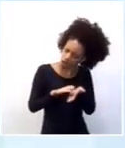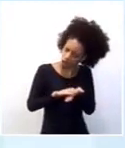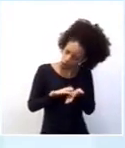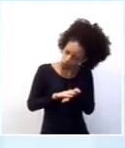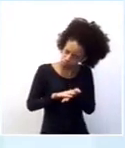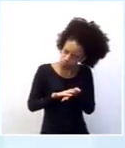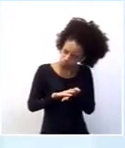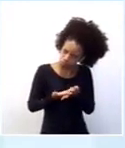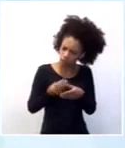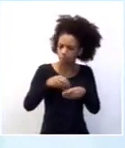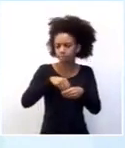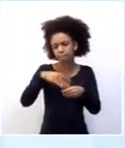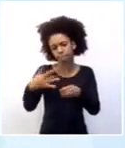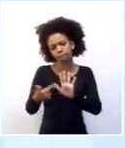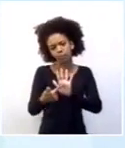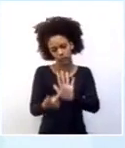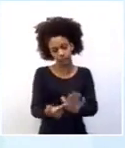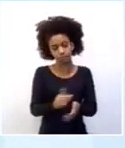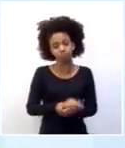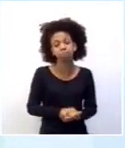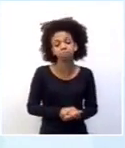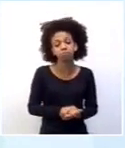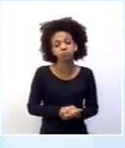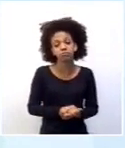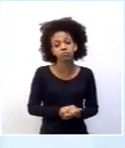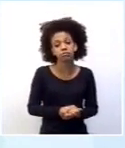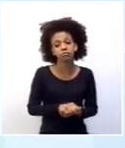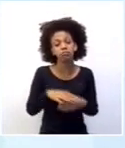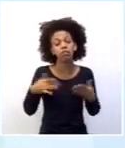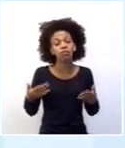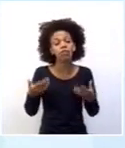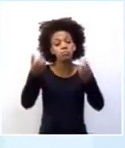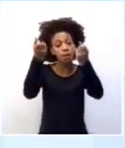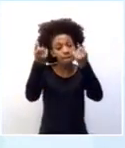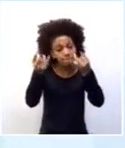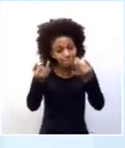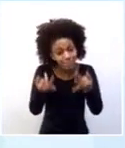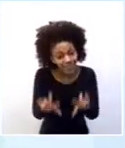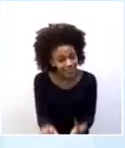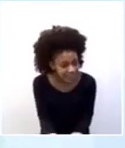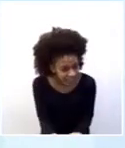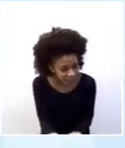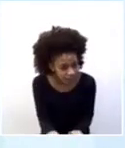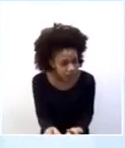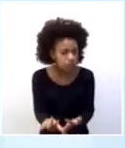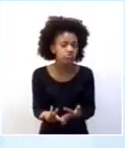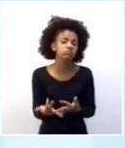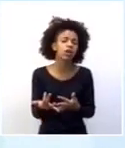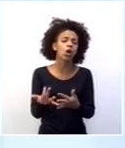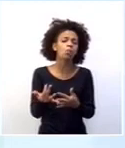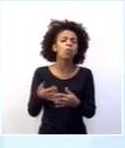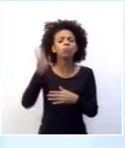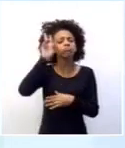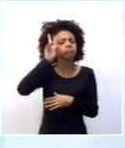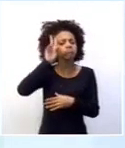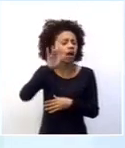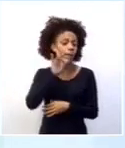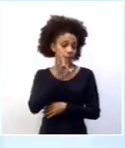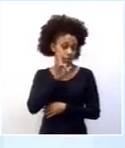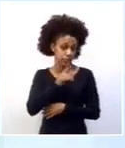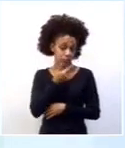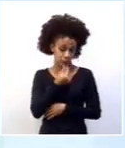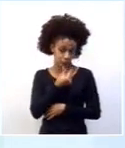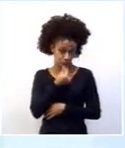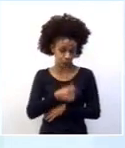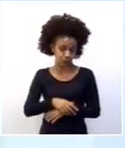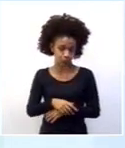nosso conteúdo e vamos começar a falar de um termo que foi criado por um historiador americano, que é a crescente